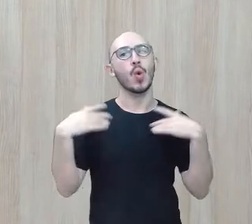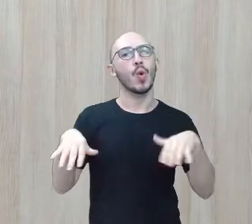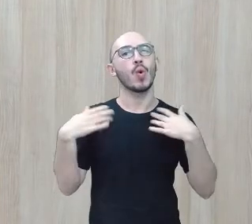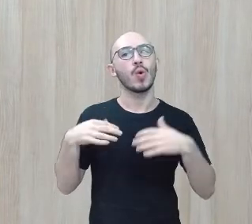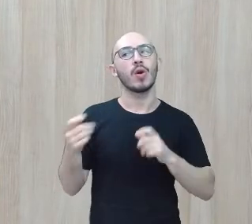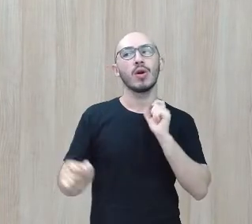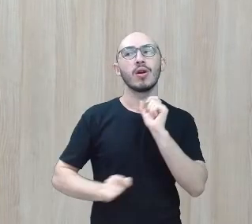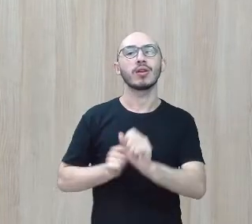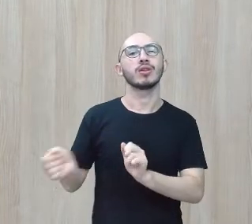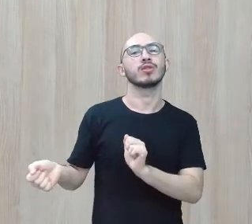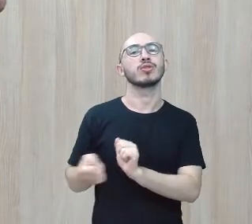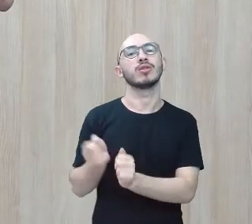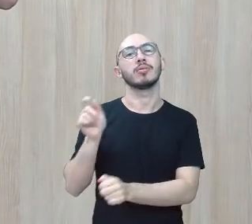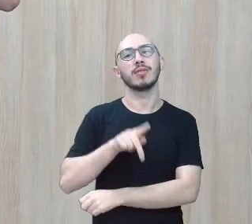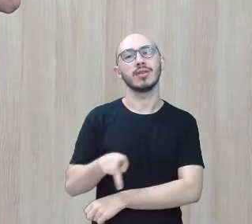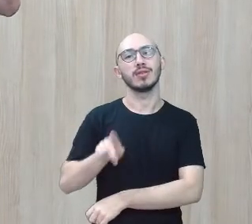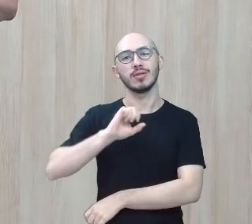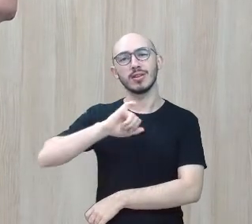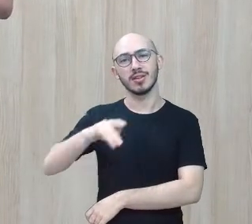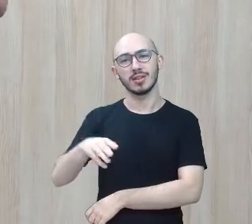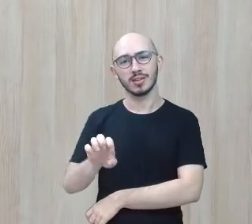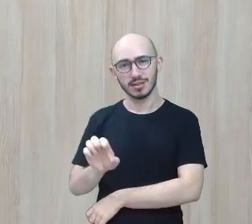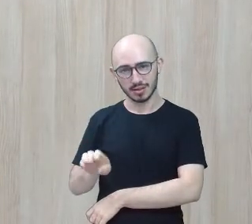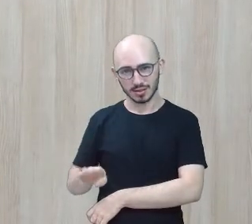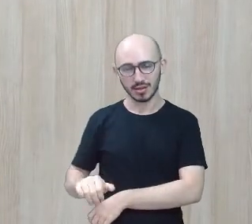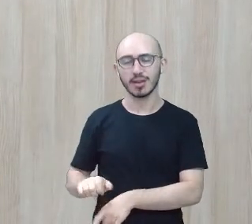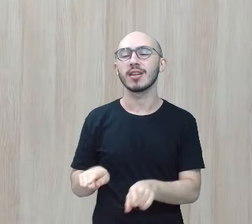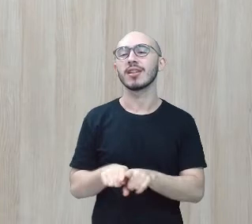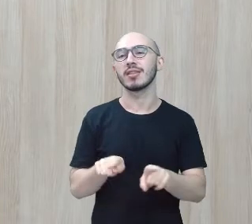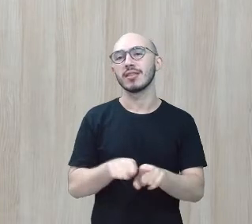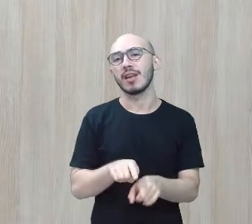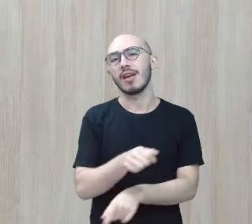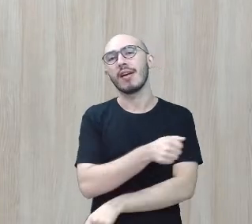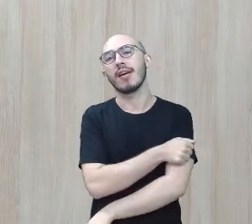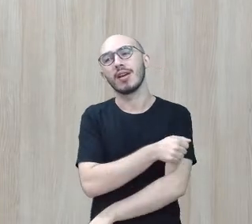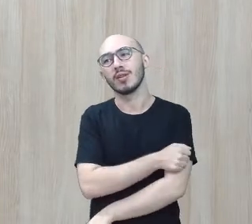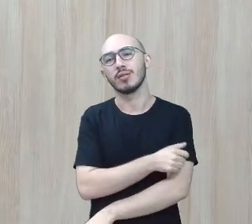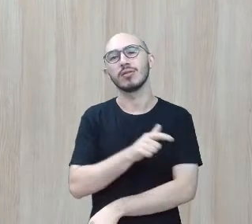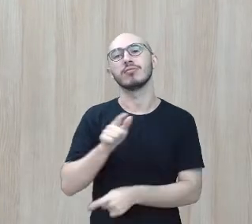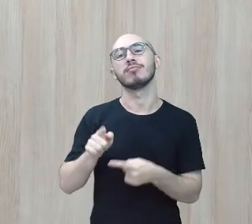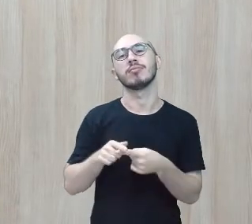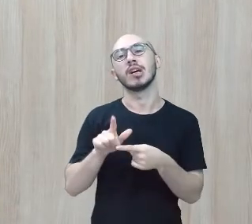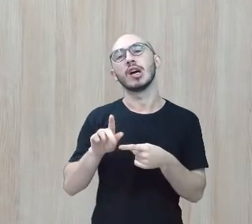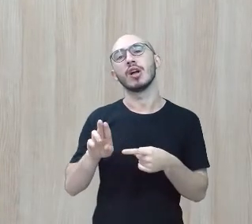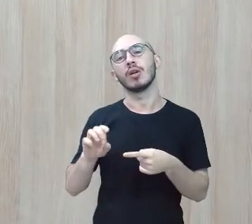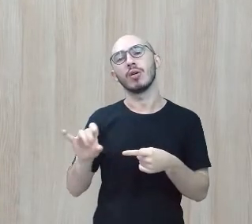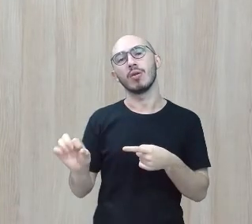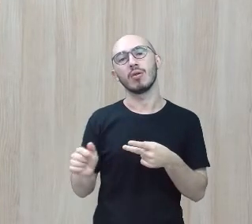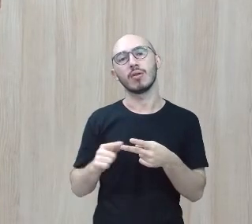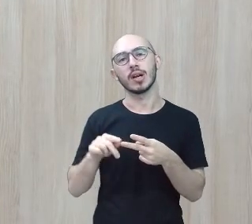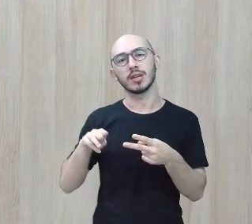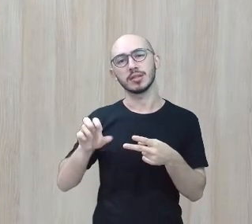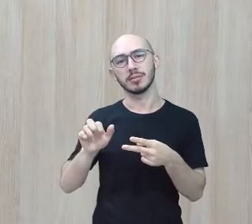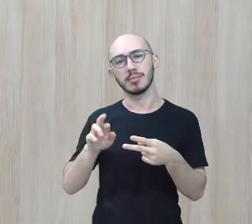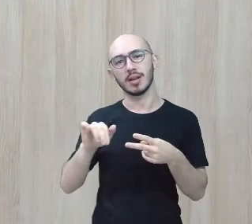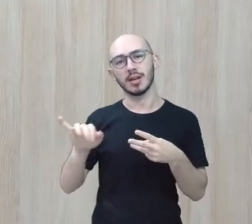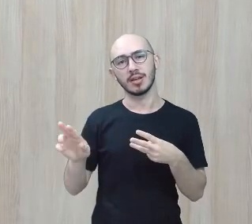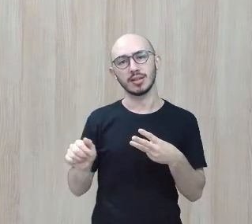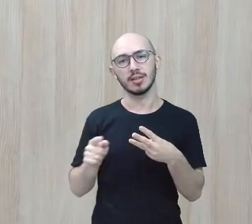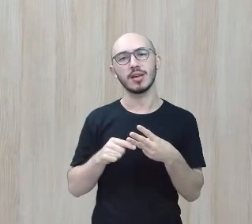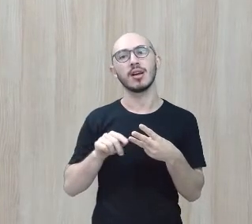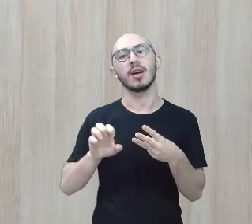da professora Dini, aí está a Maria, Lucas, Everton, tem vários alunos